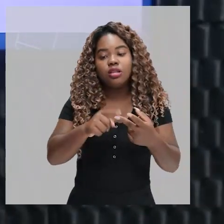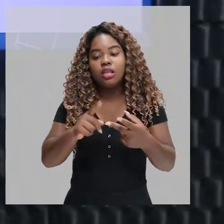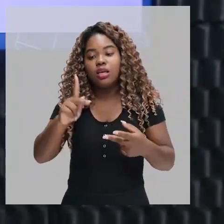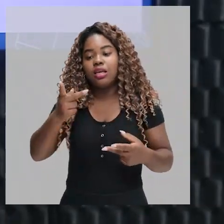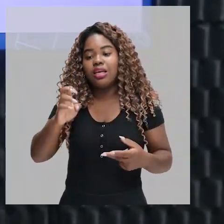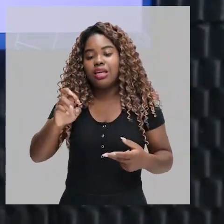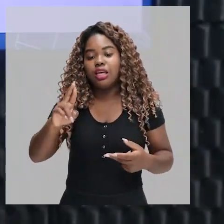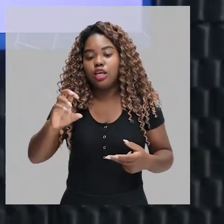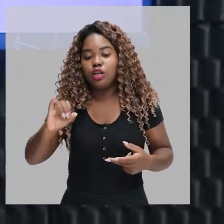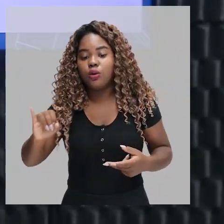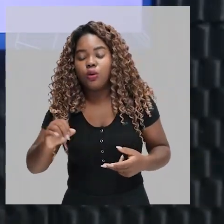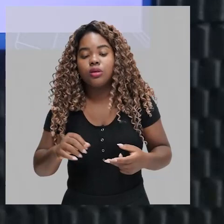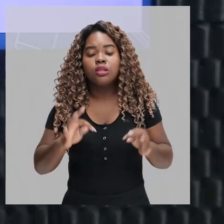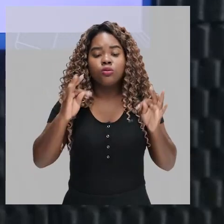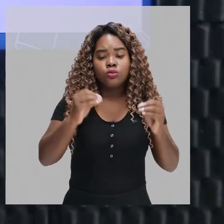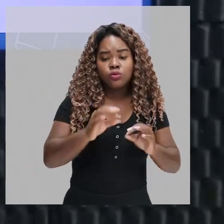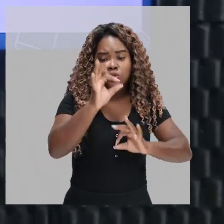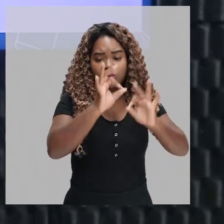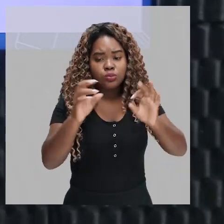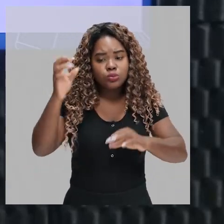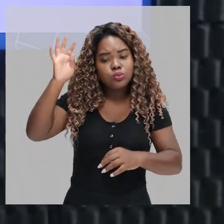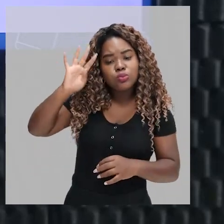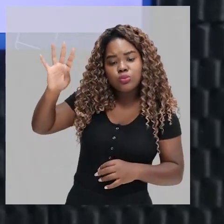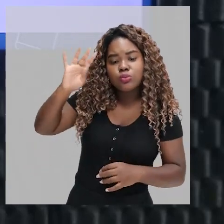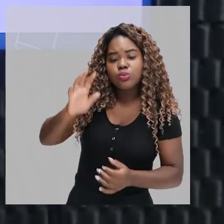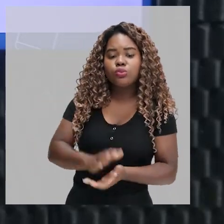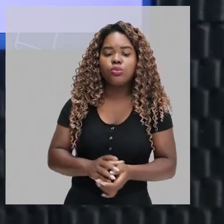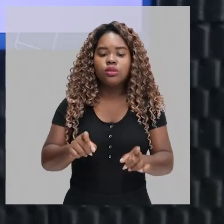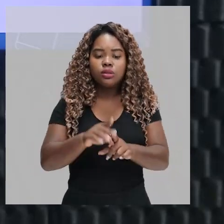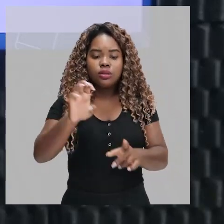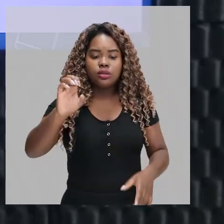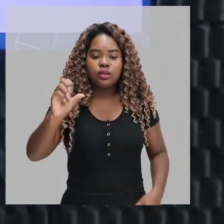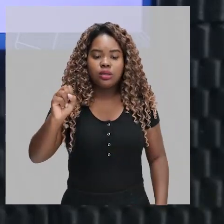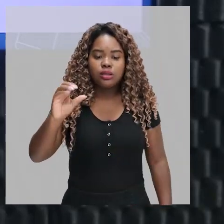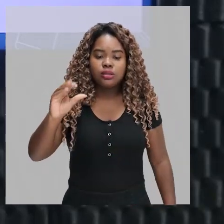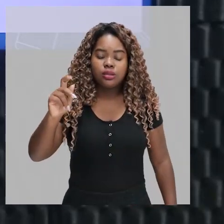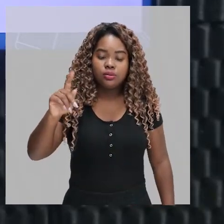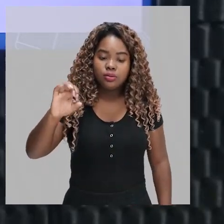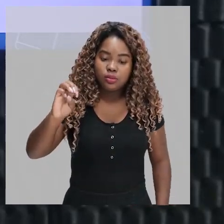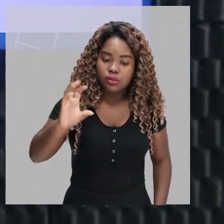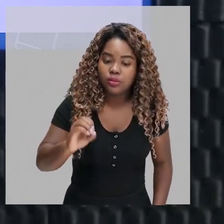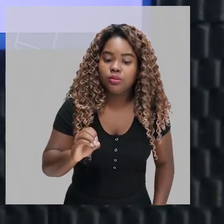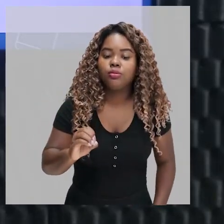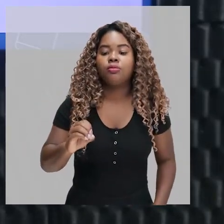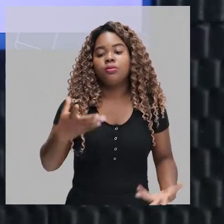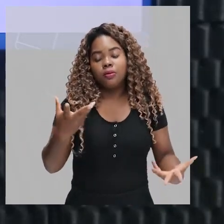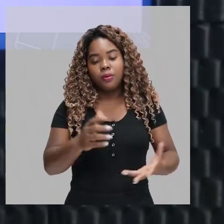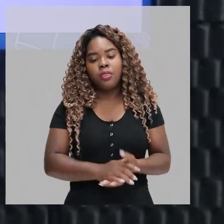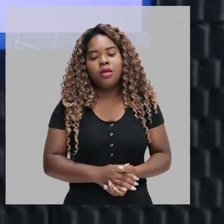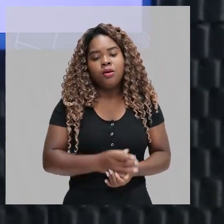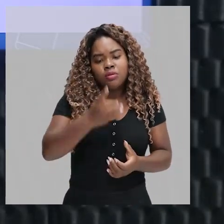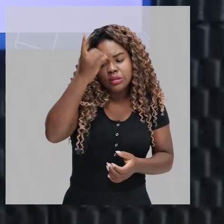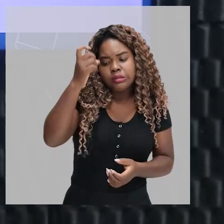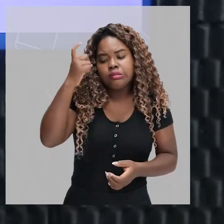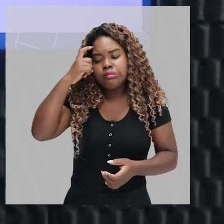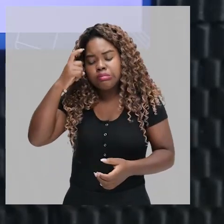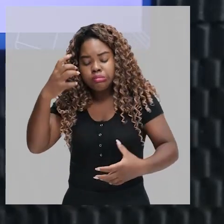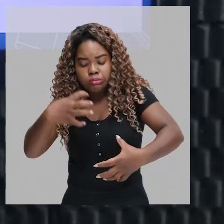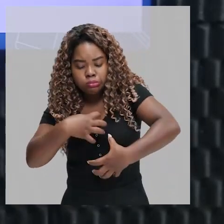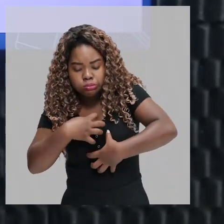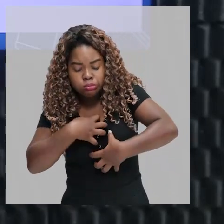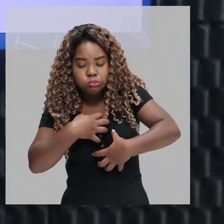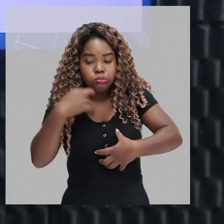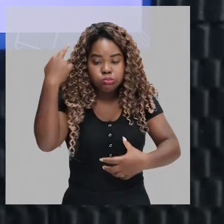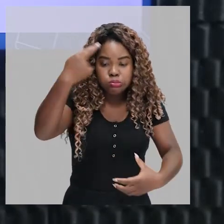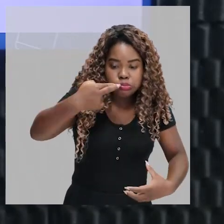vida tudo era idealizado e a partir daí o escapismo ou seja por conta dessas ideais por conta desse sentimentalismo